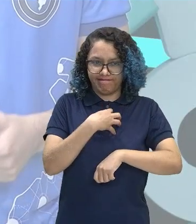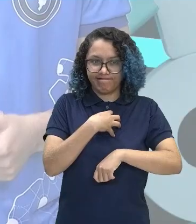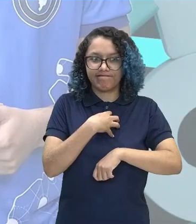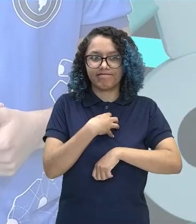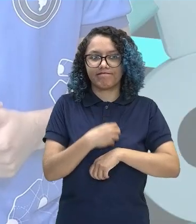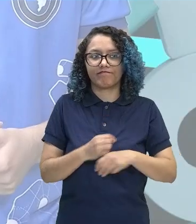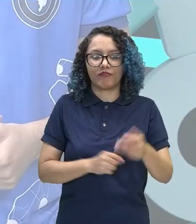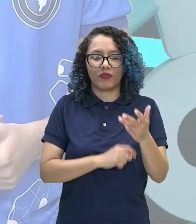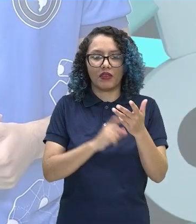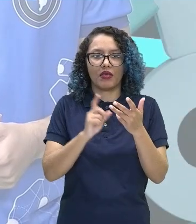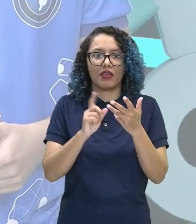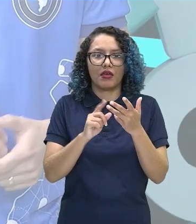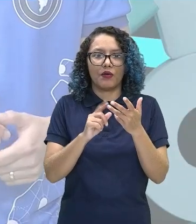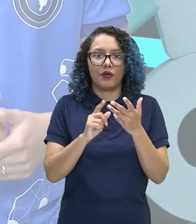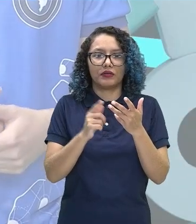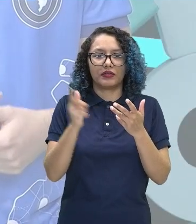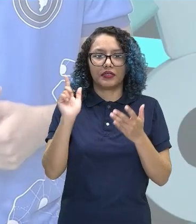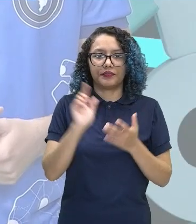também credibility,